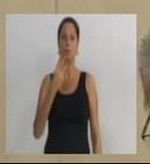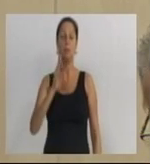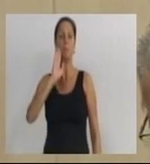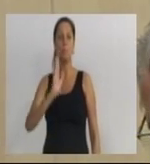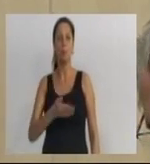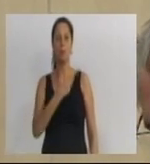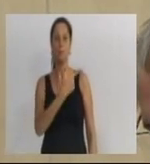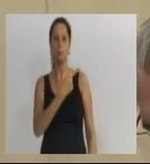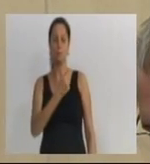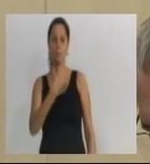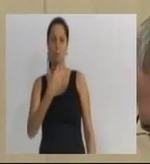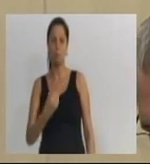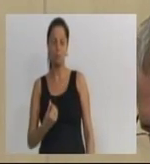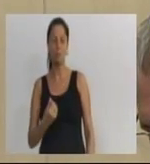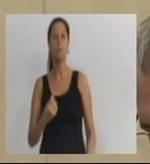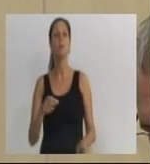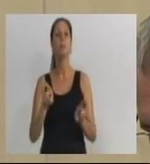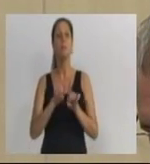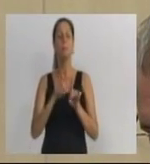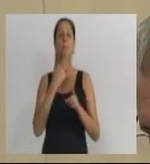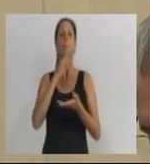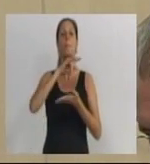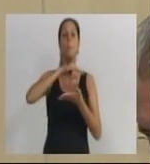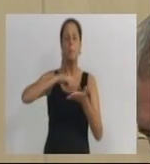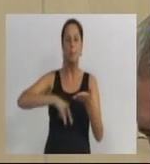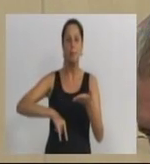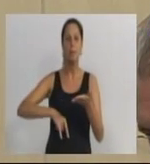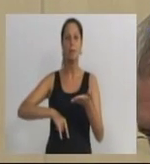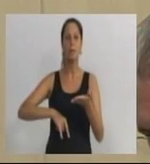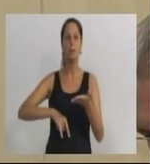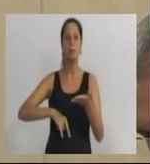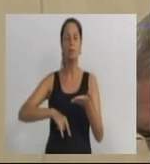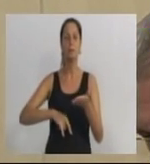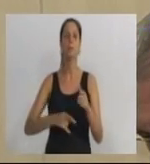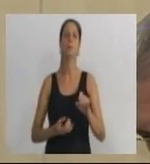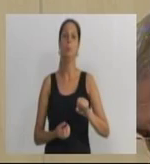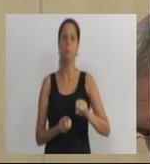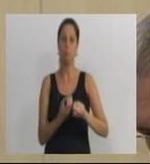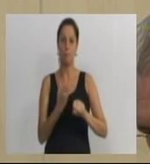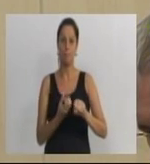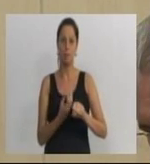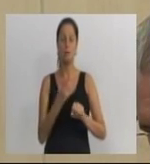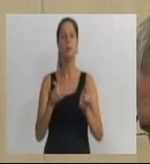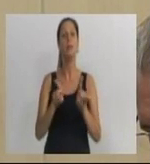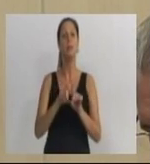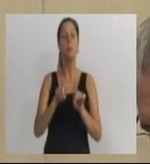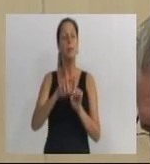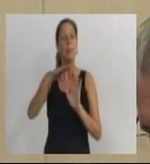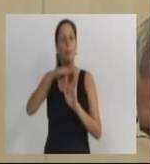133/2016, também pela ordem, requerimento à nossa autarquia, o SAMAI, também pela ordem,